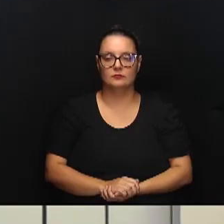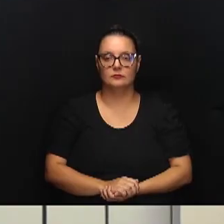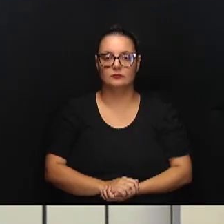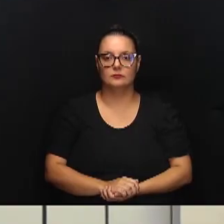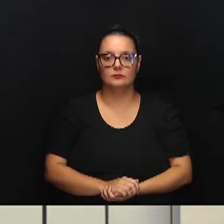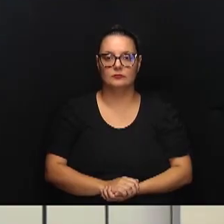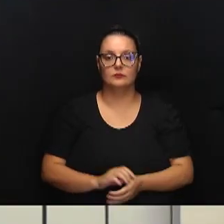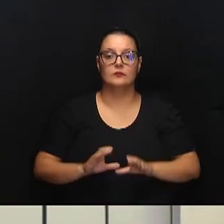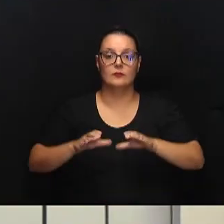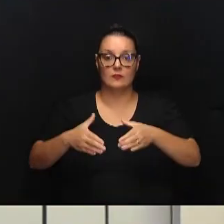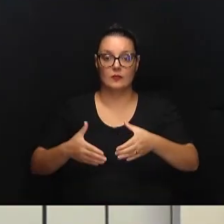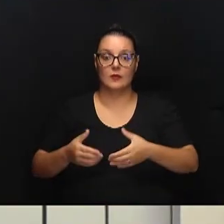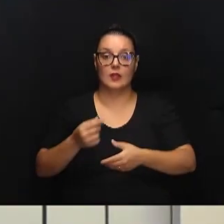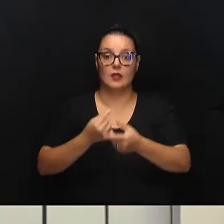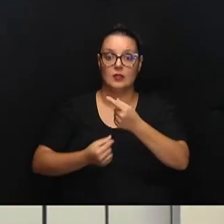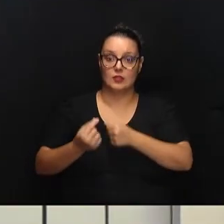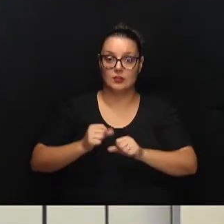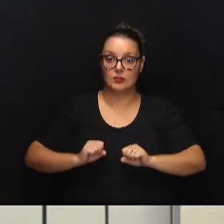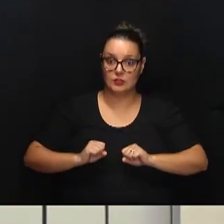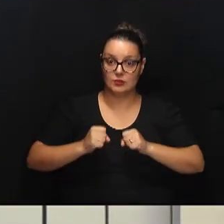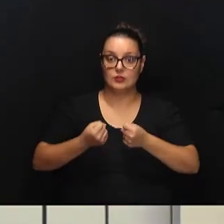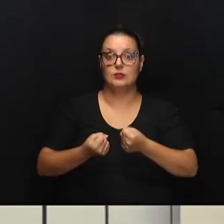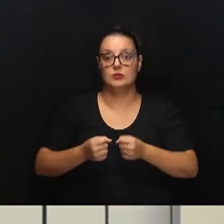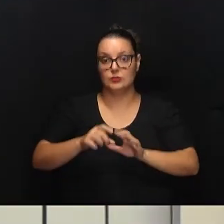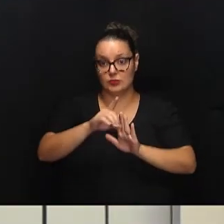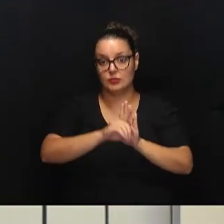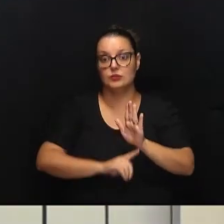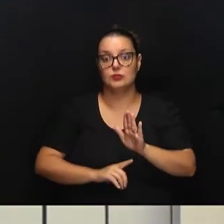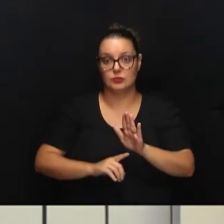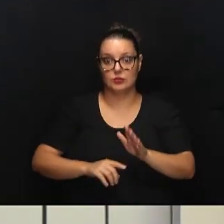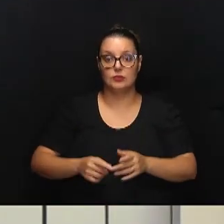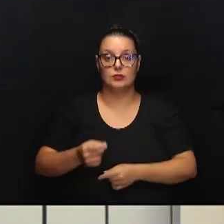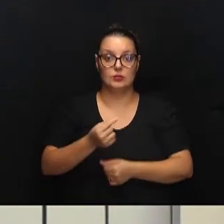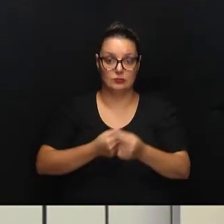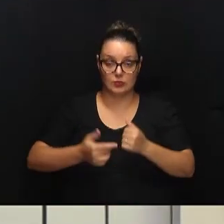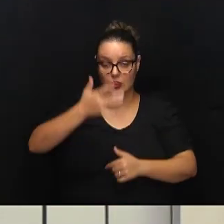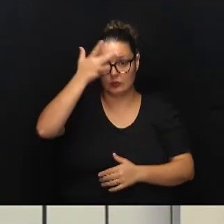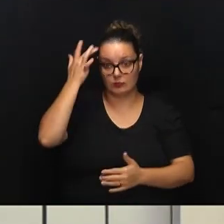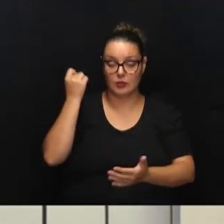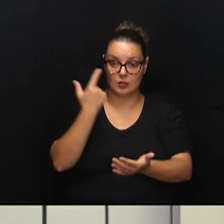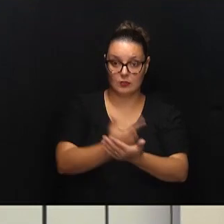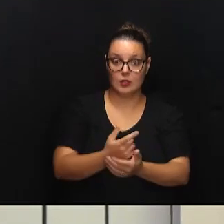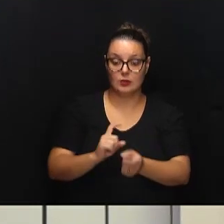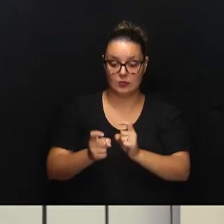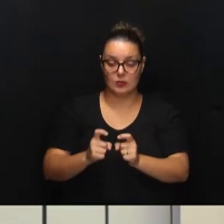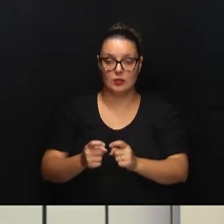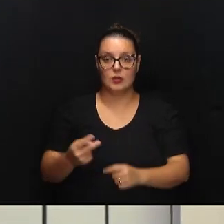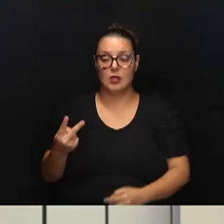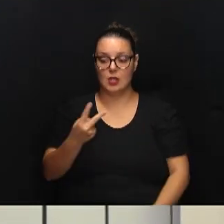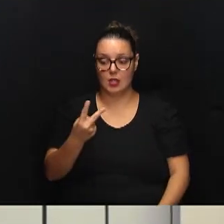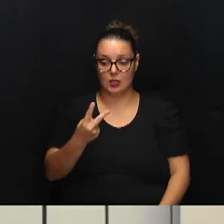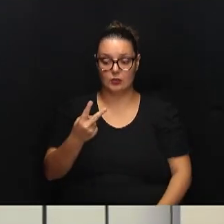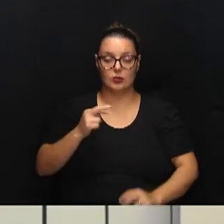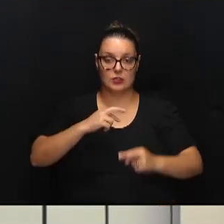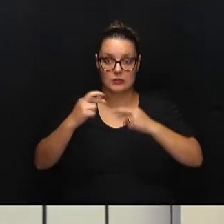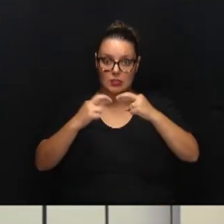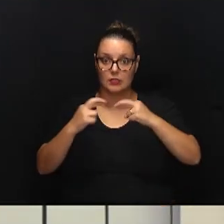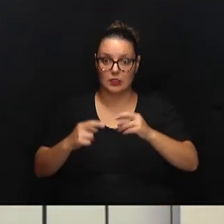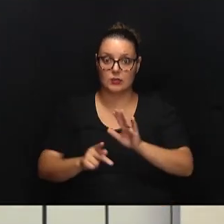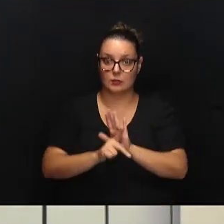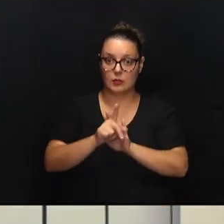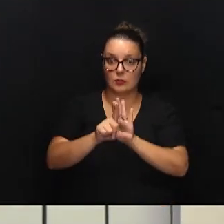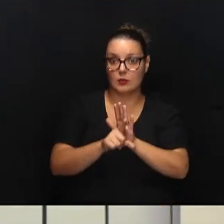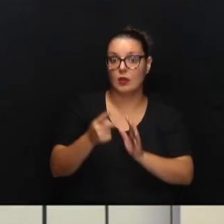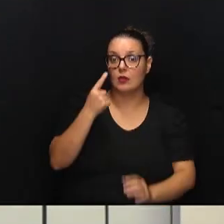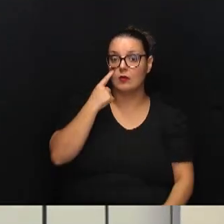A Comissão de Economia e Defesa dos Direitos do Consumidor se reuniu e analisou 2 projetos de lei. Confira como